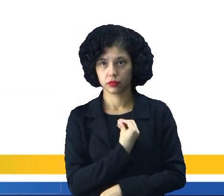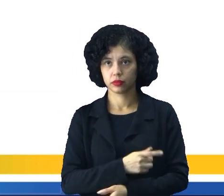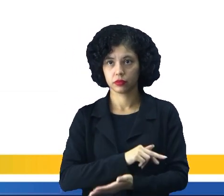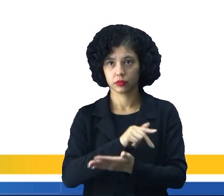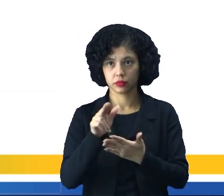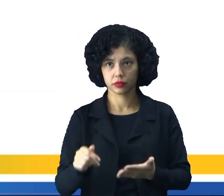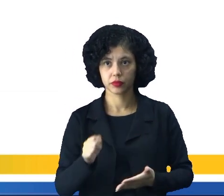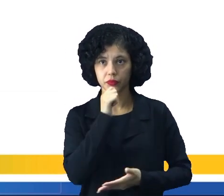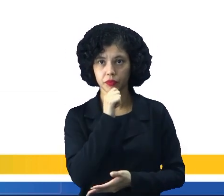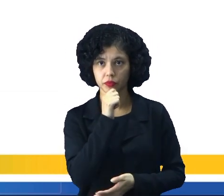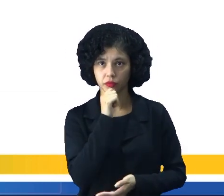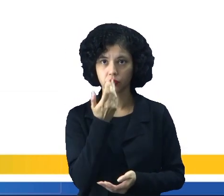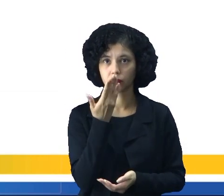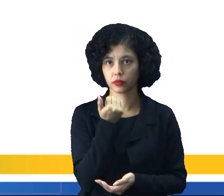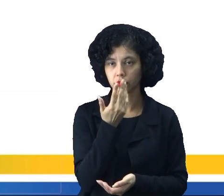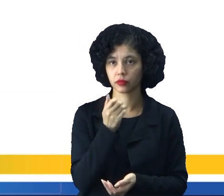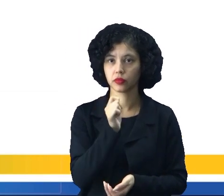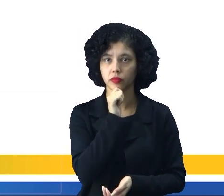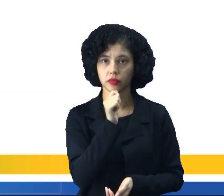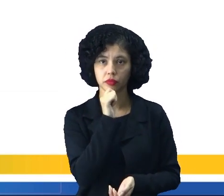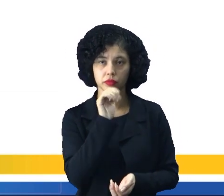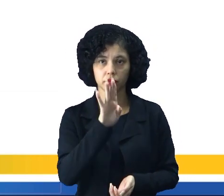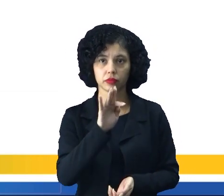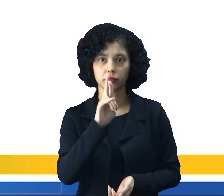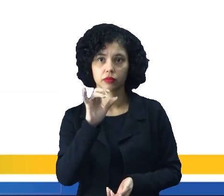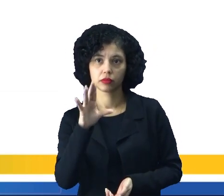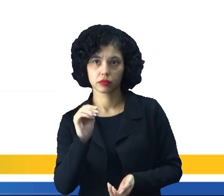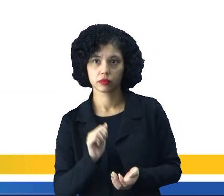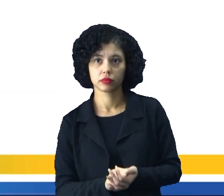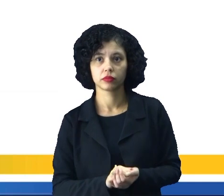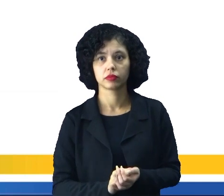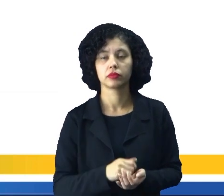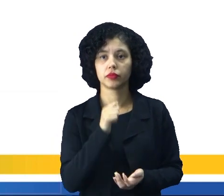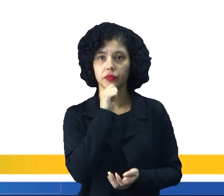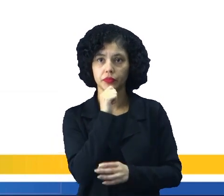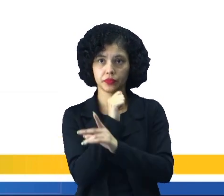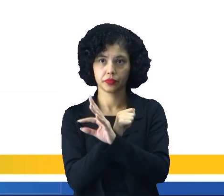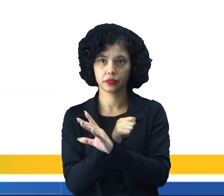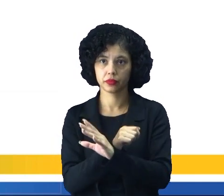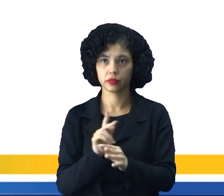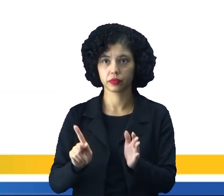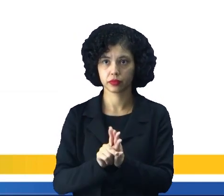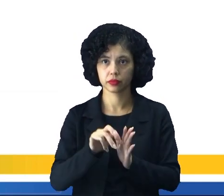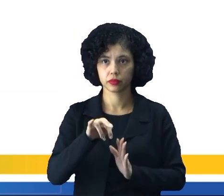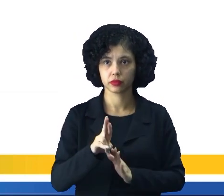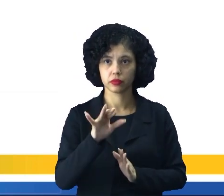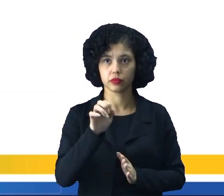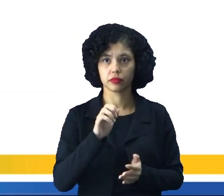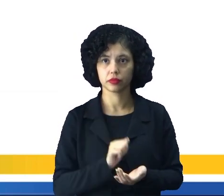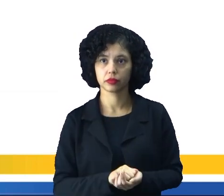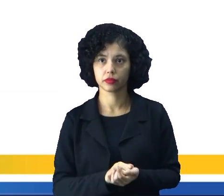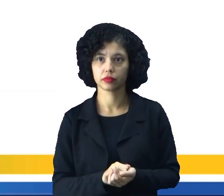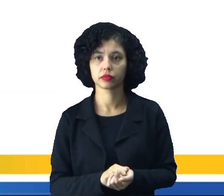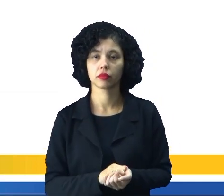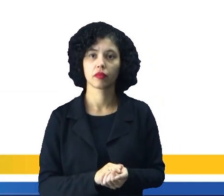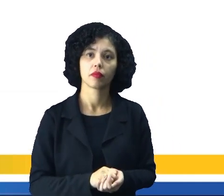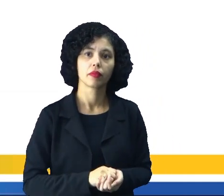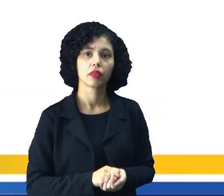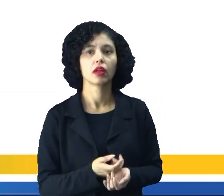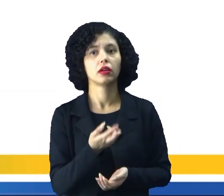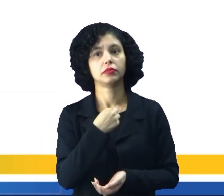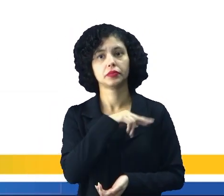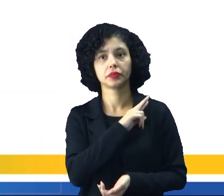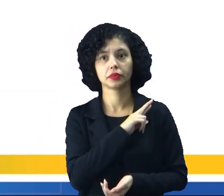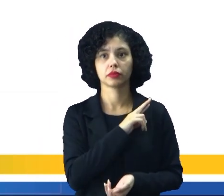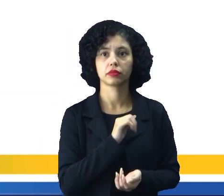enzimas que atuam na digestão, além de bicarbonato, que neutraliza a acidez do quimo. A porção endócrina do pâncreas é responsável pela produção